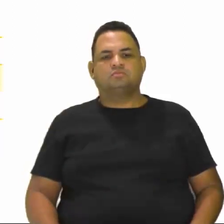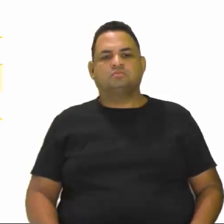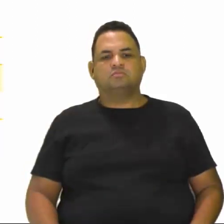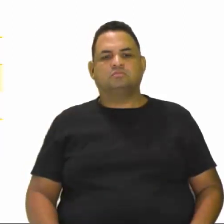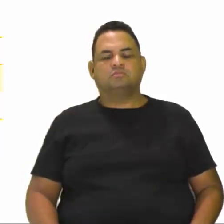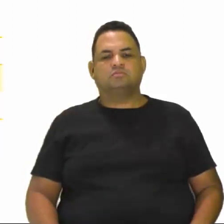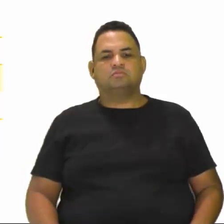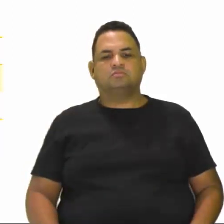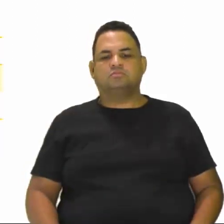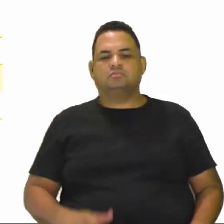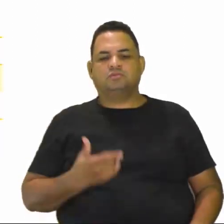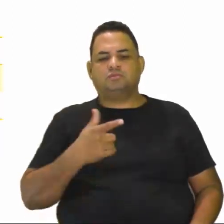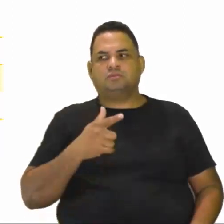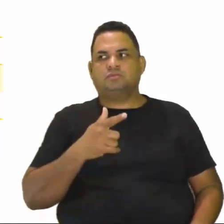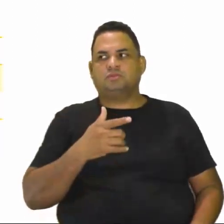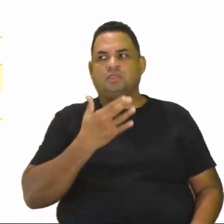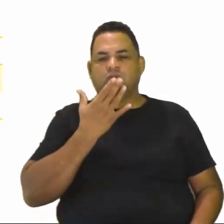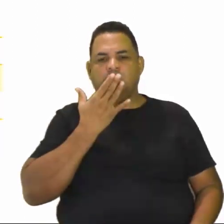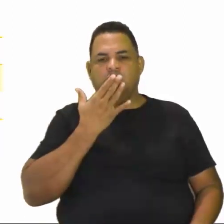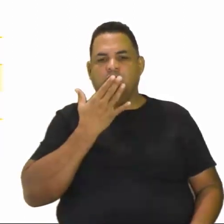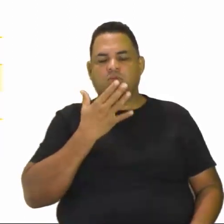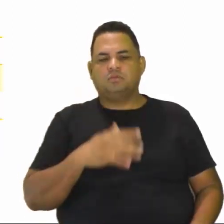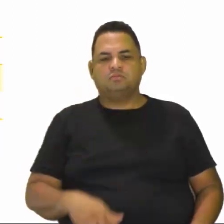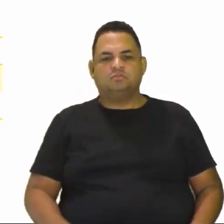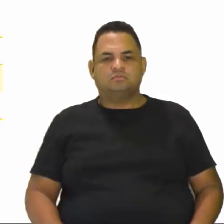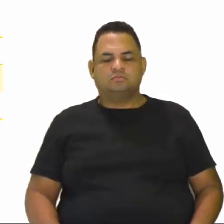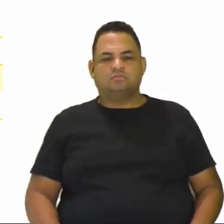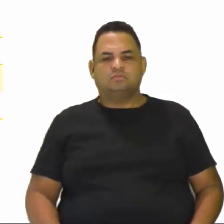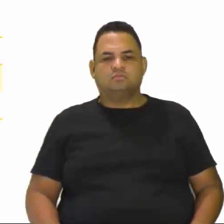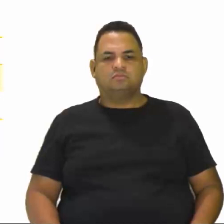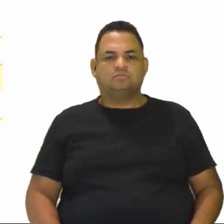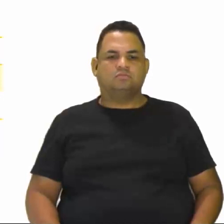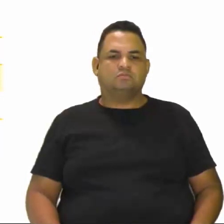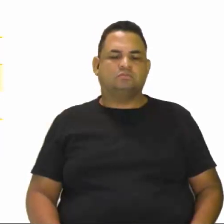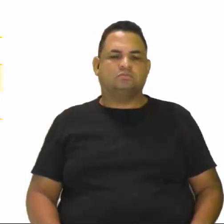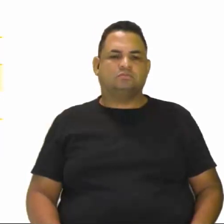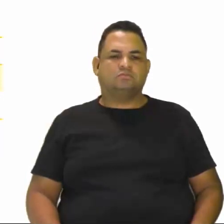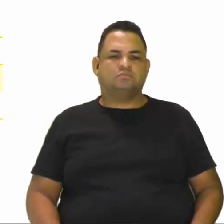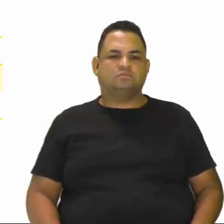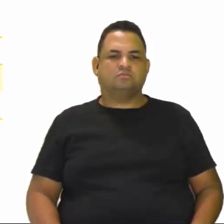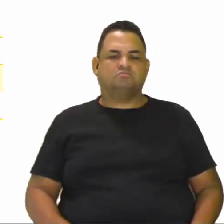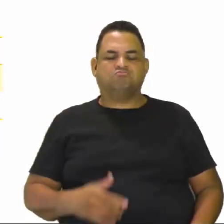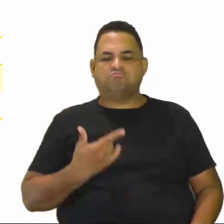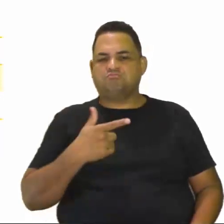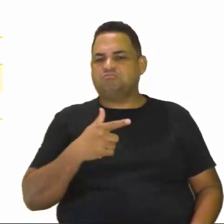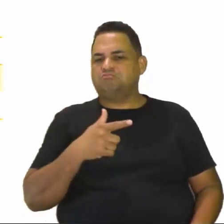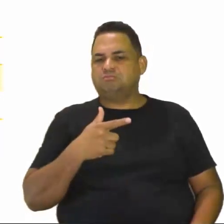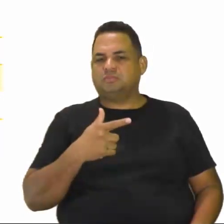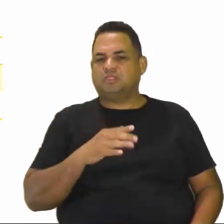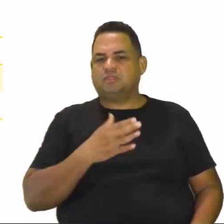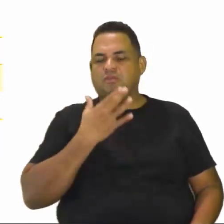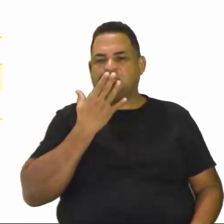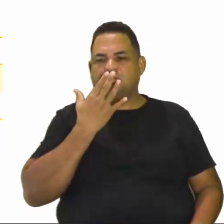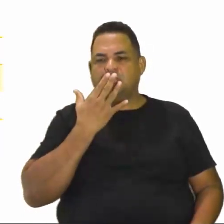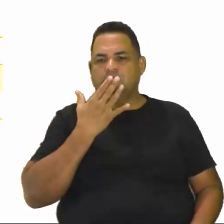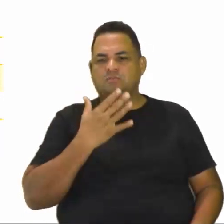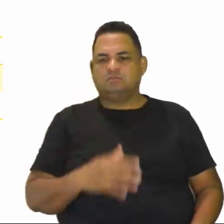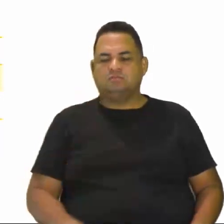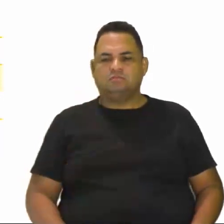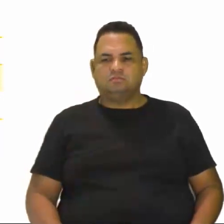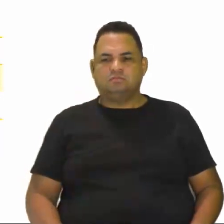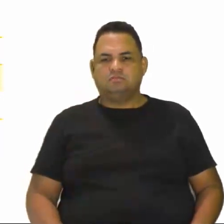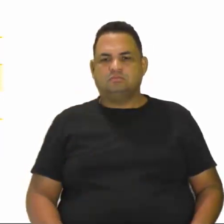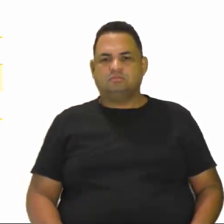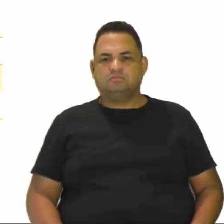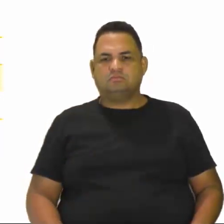vai permanecer, ela vai ficar digamos, sem cor nenhuma, ela vai ser